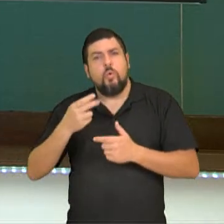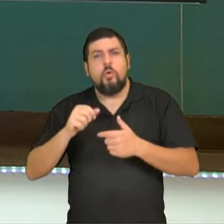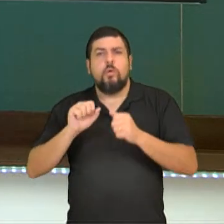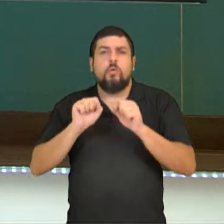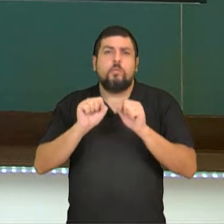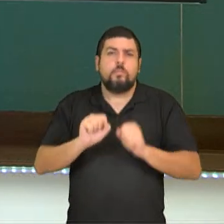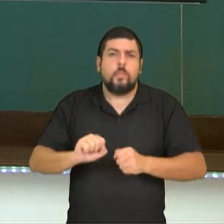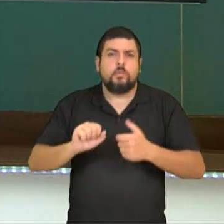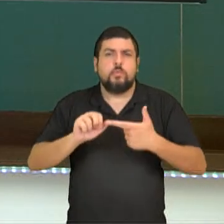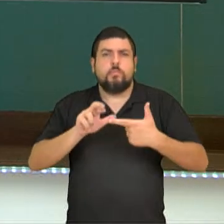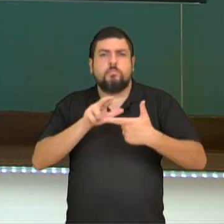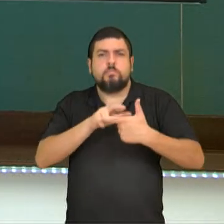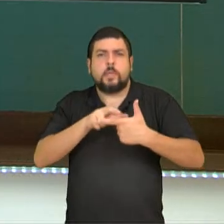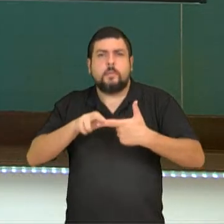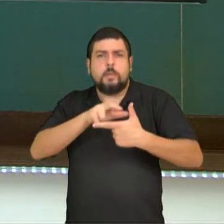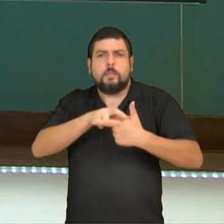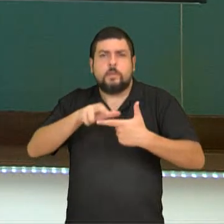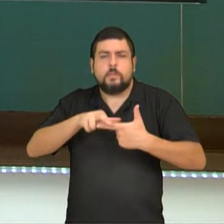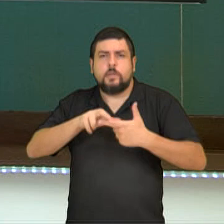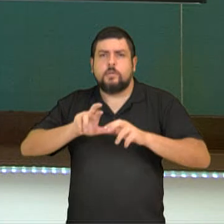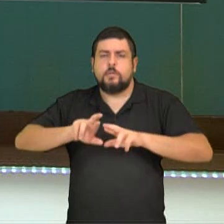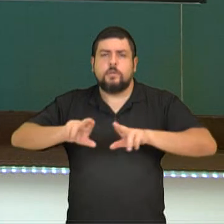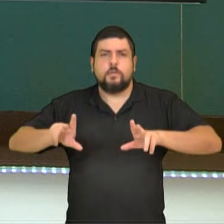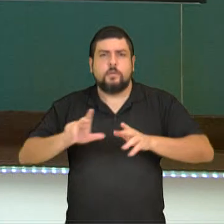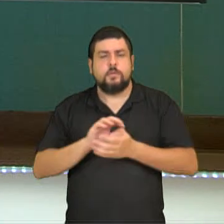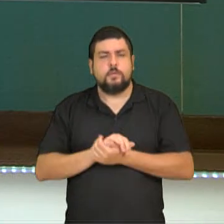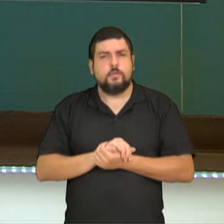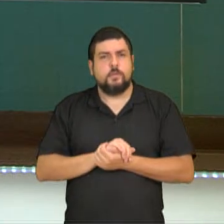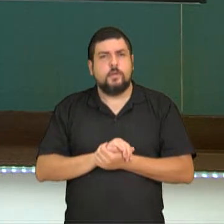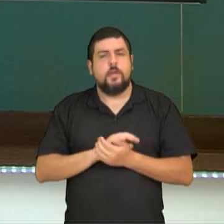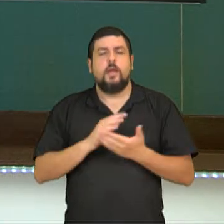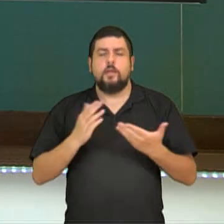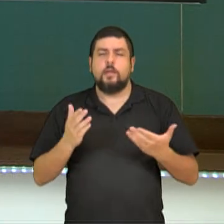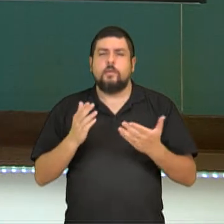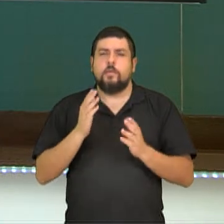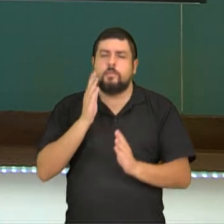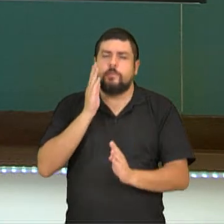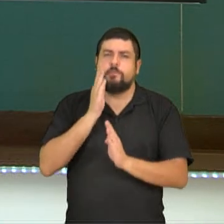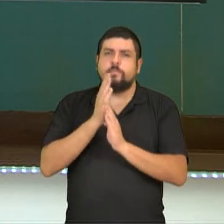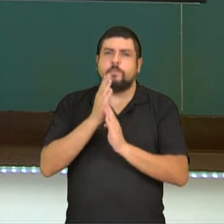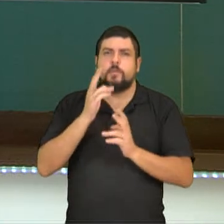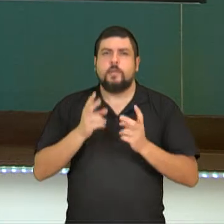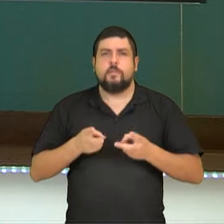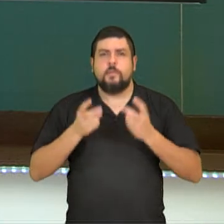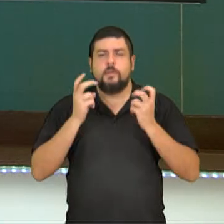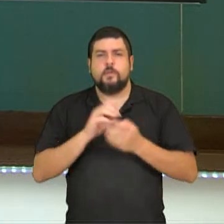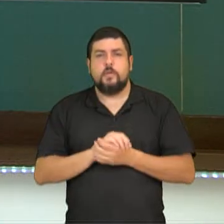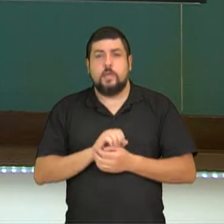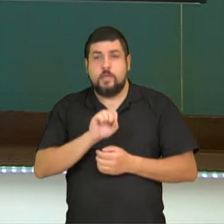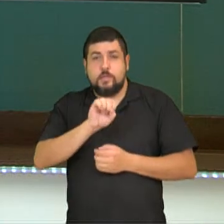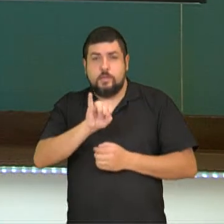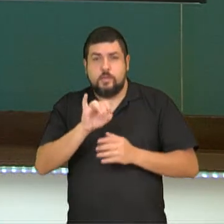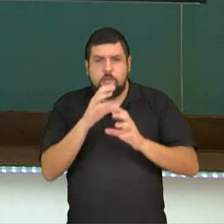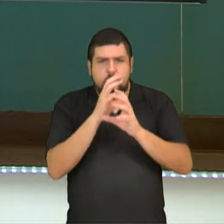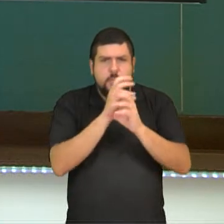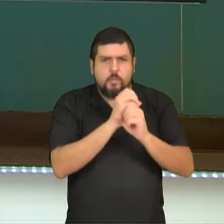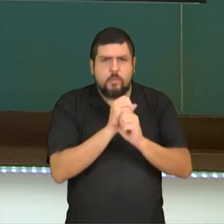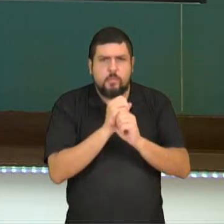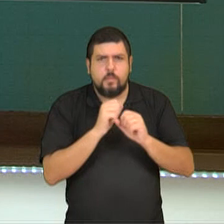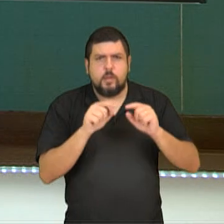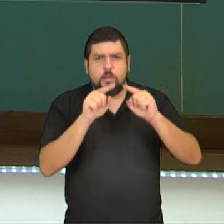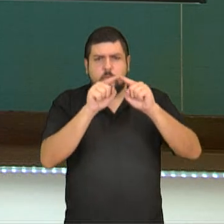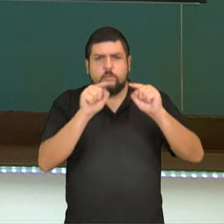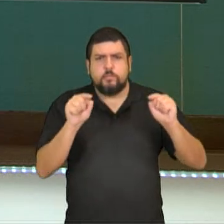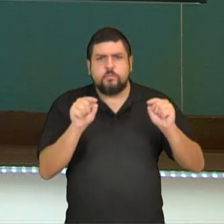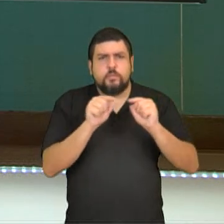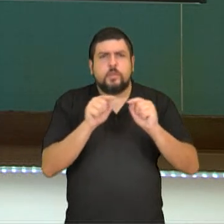raízes ali, né, no caso, diferentes, tá bom? Então, é isso que a gente consegue. Se a gente calcular o delta, a gente já consegue observar mais ou menos isso,